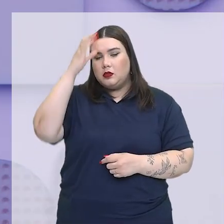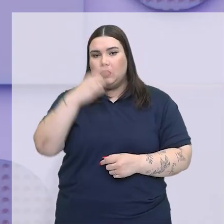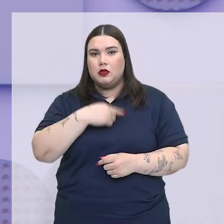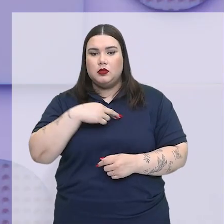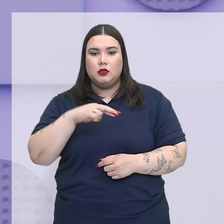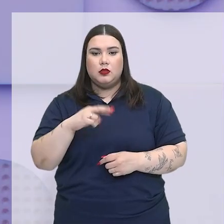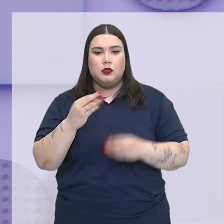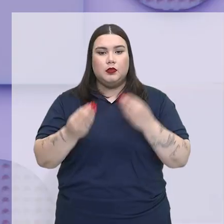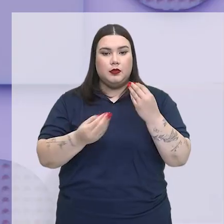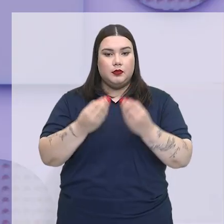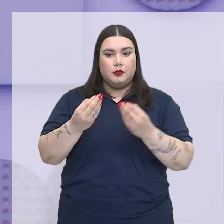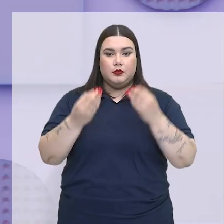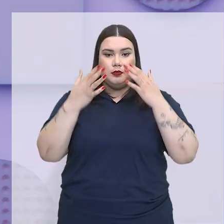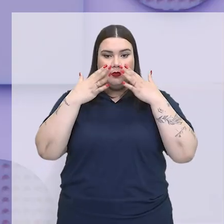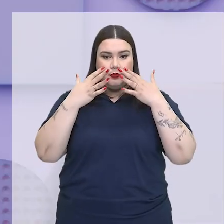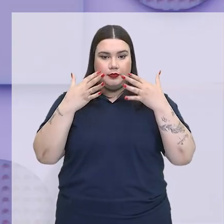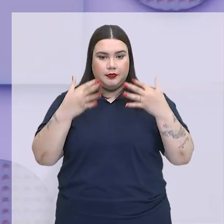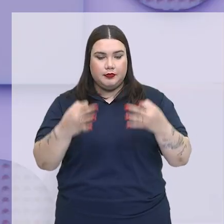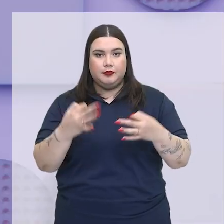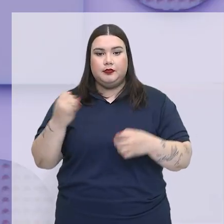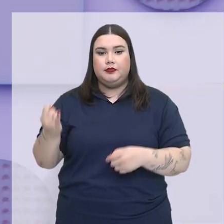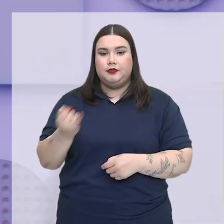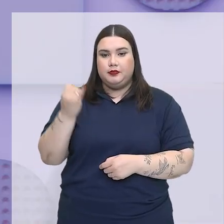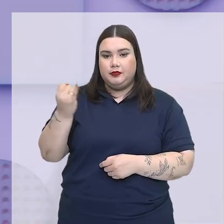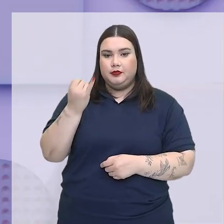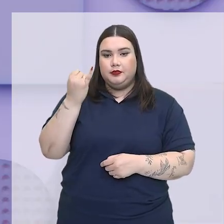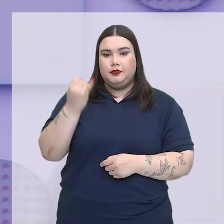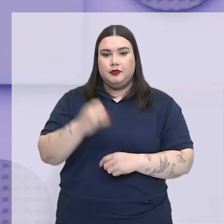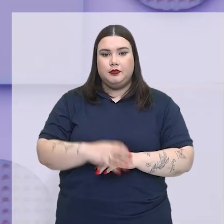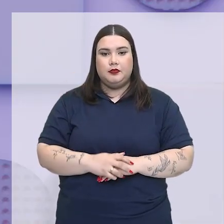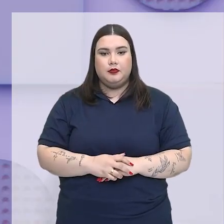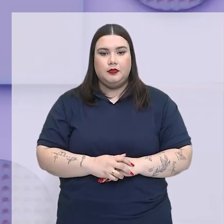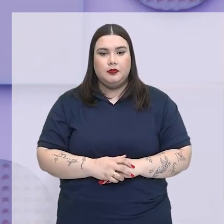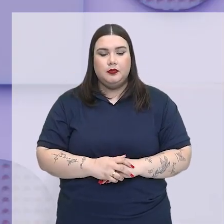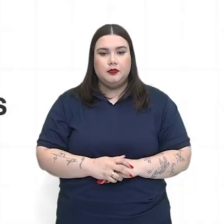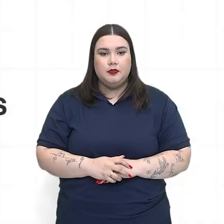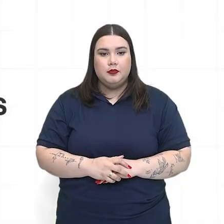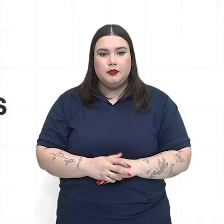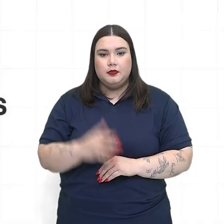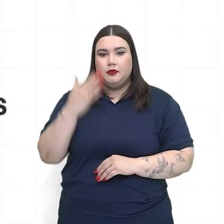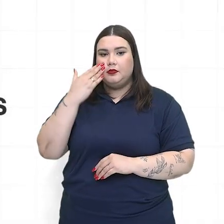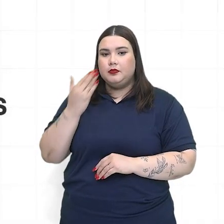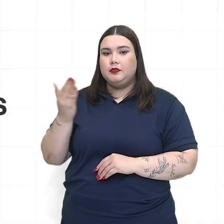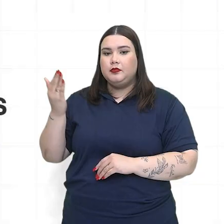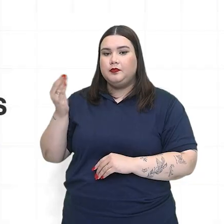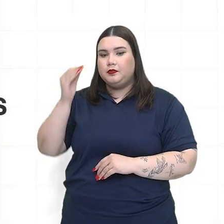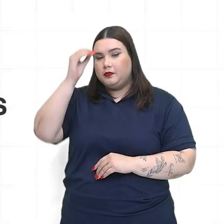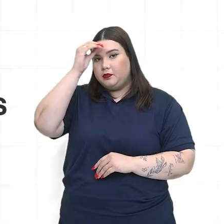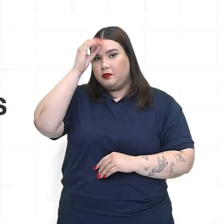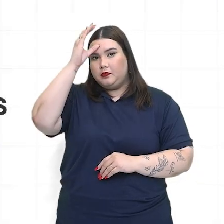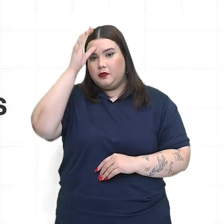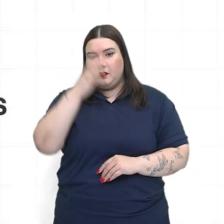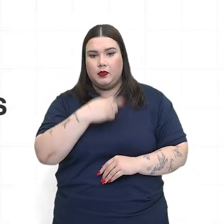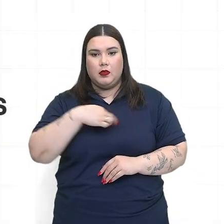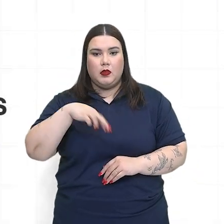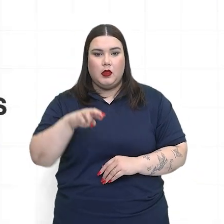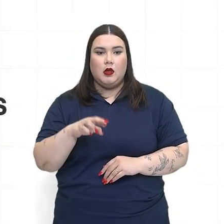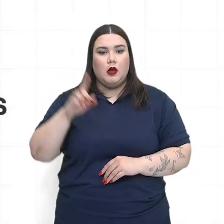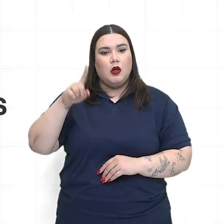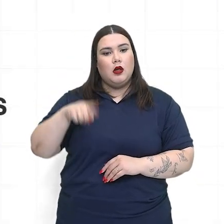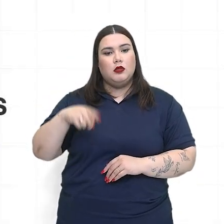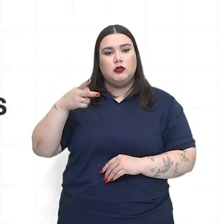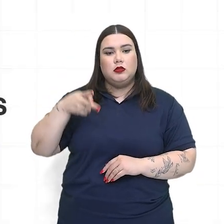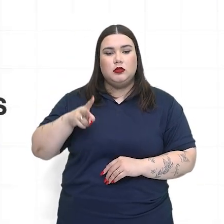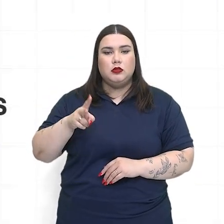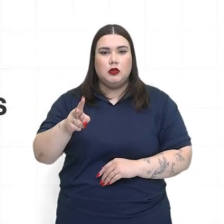religioso. Presta bem atenção, que é muito importante isso. Vamos lá então? O conhecimento religioso foi e